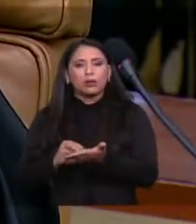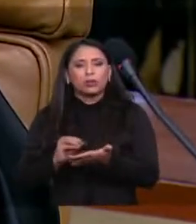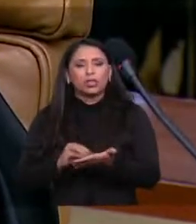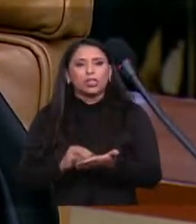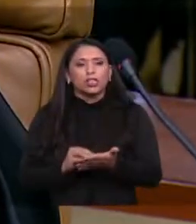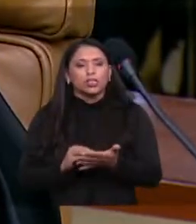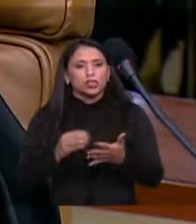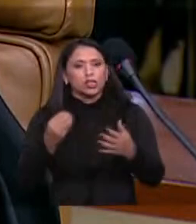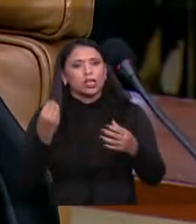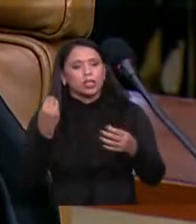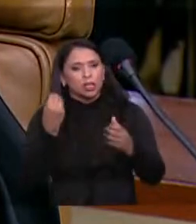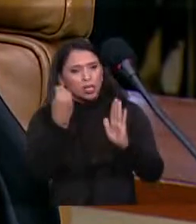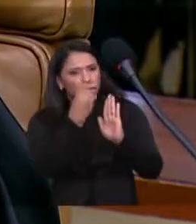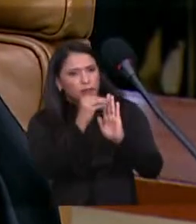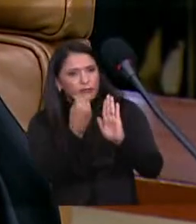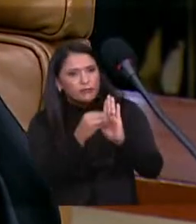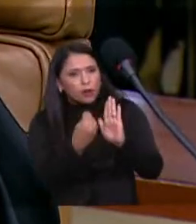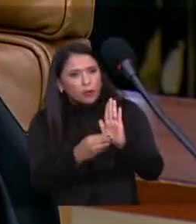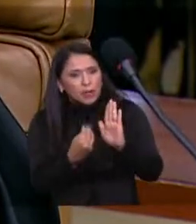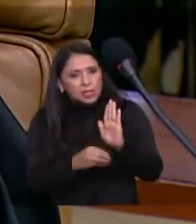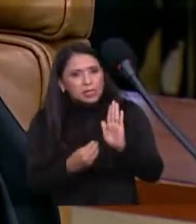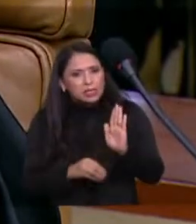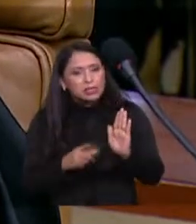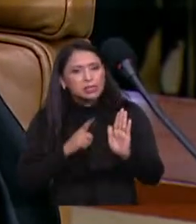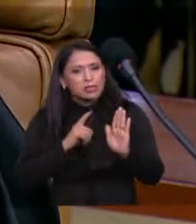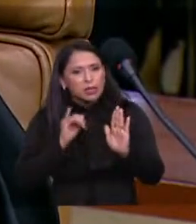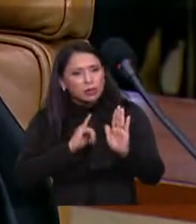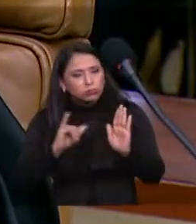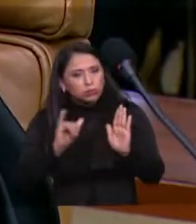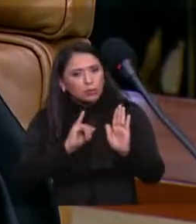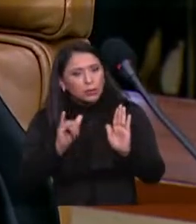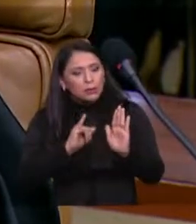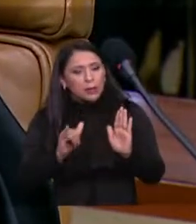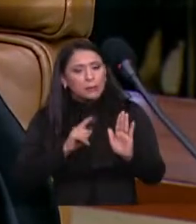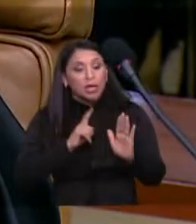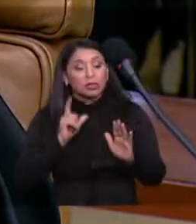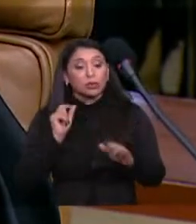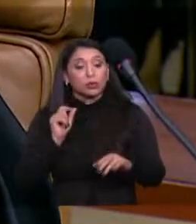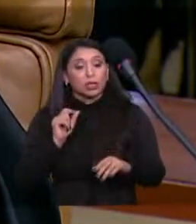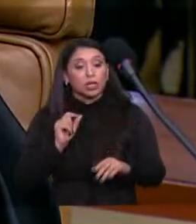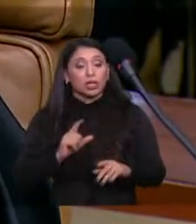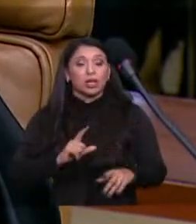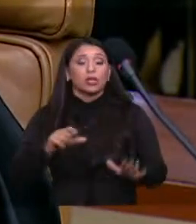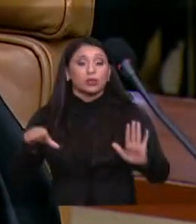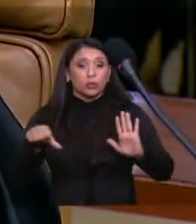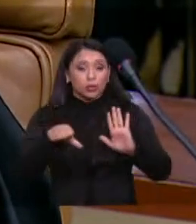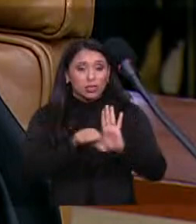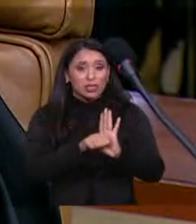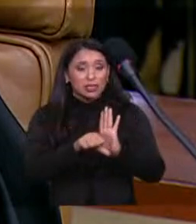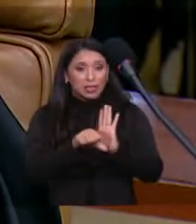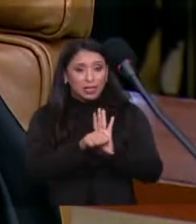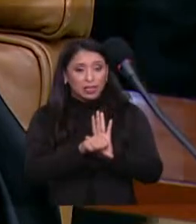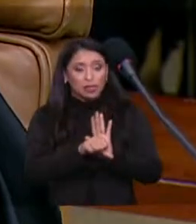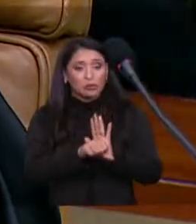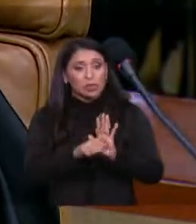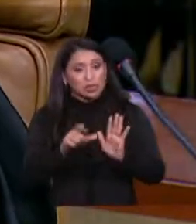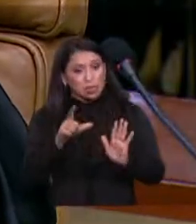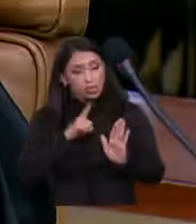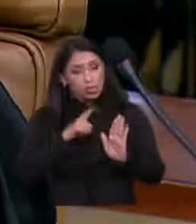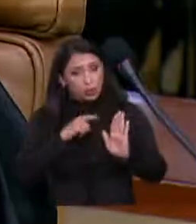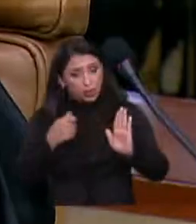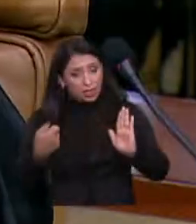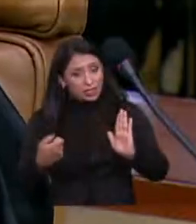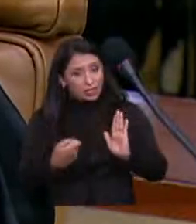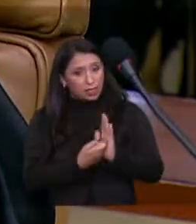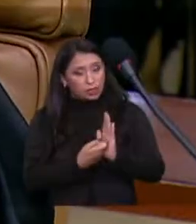informativos que até sem adesão de tais pessoas aos desígnios delitivos dos fatos narrados na denúncia